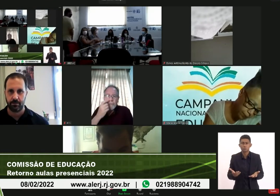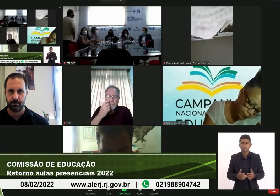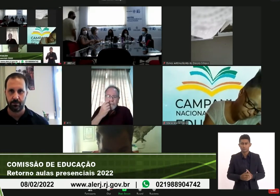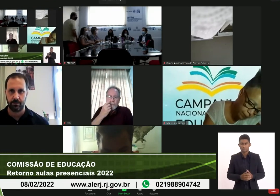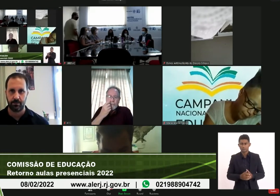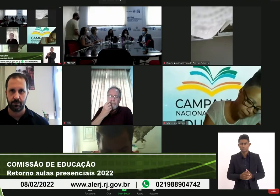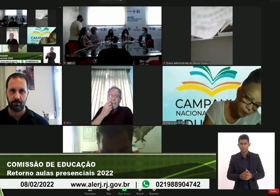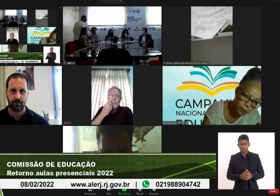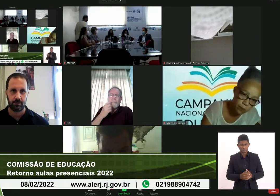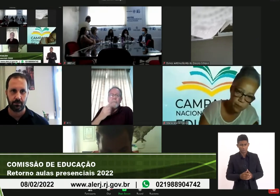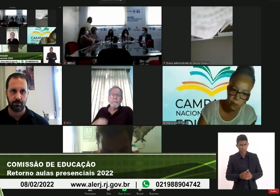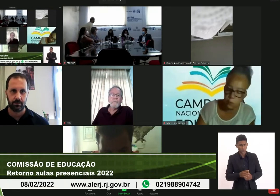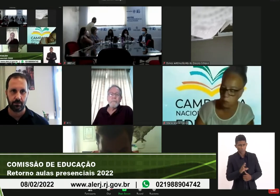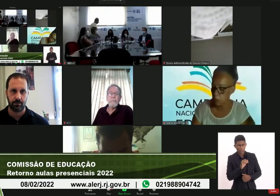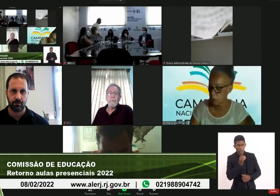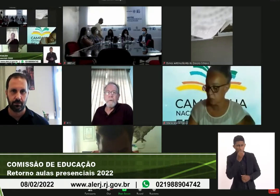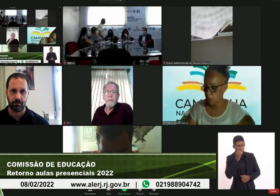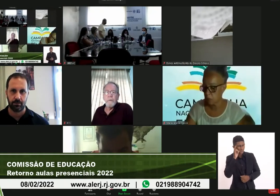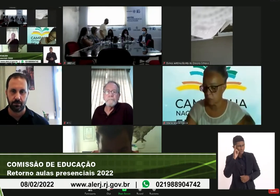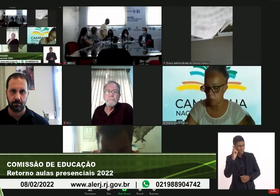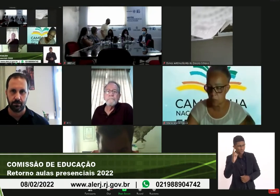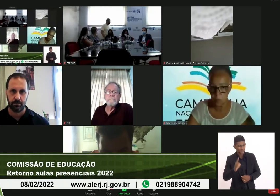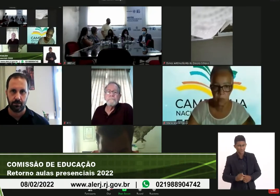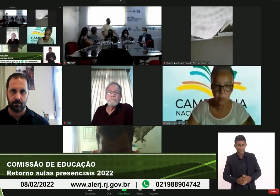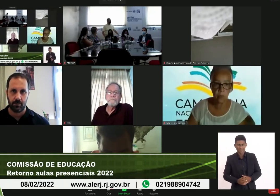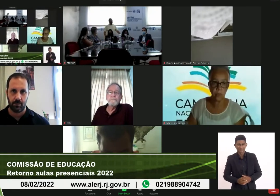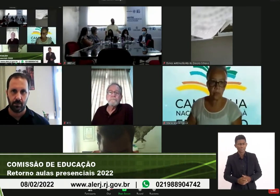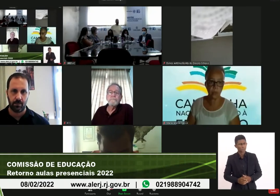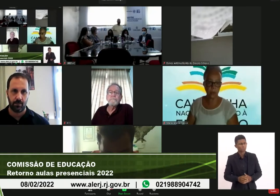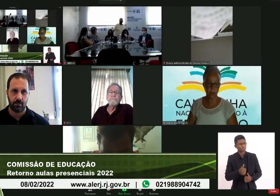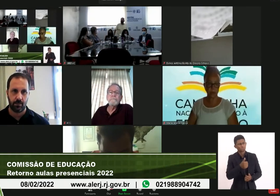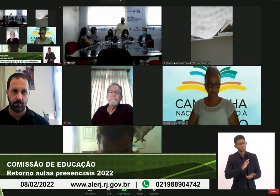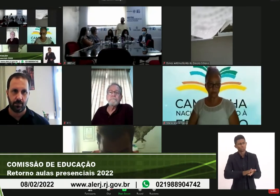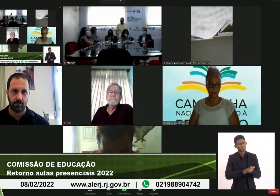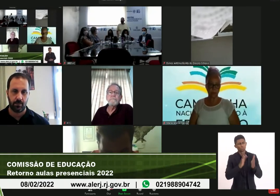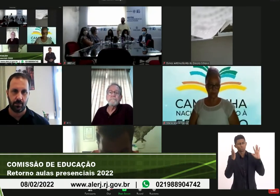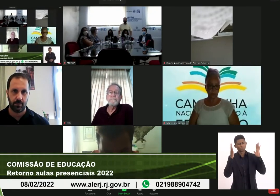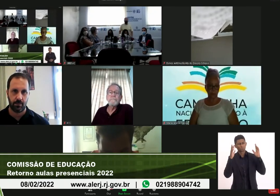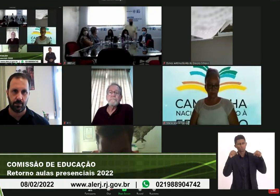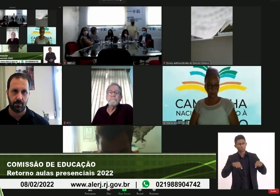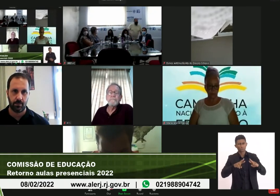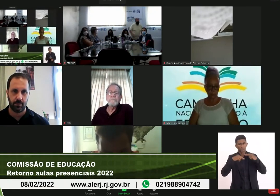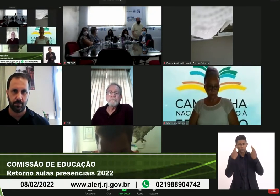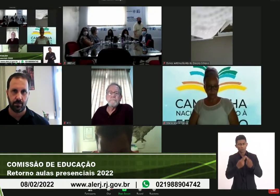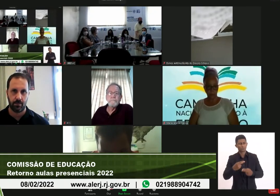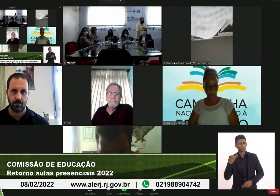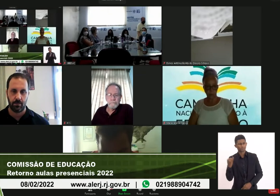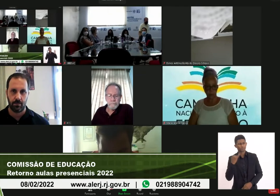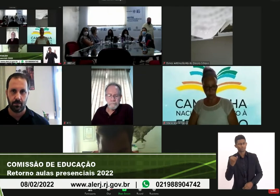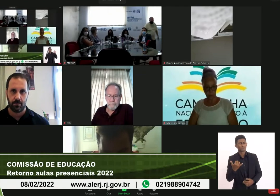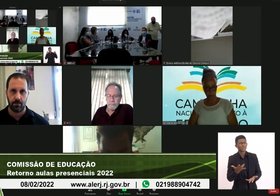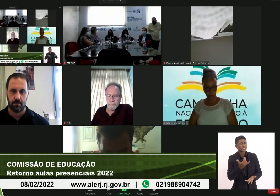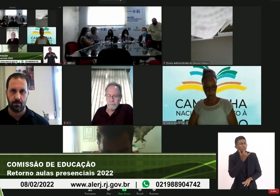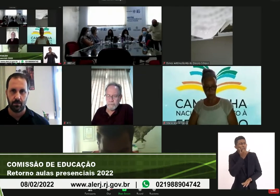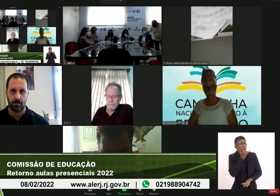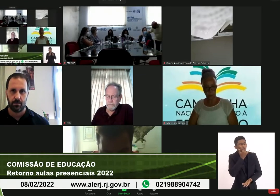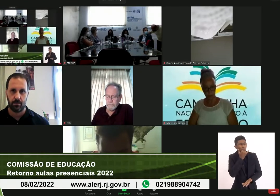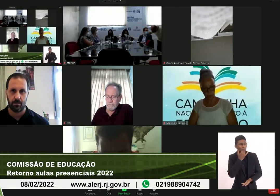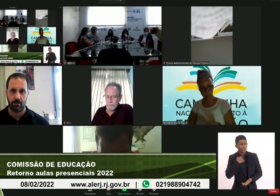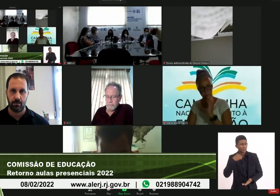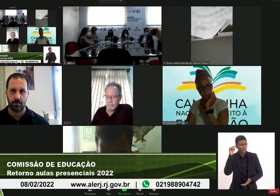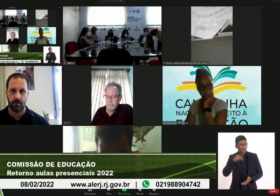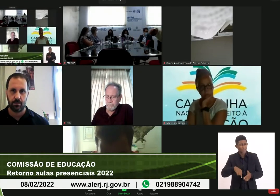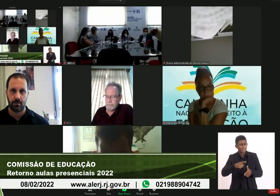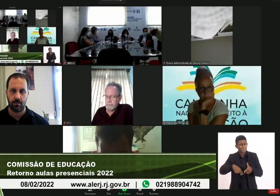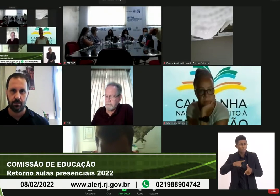Pessoal, bom dia. Flávio, bom dia. Parabéns aí pela realização da audiência. Peço desculpas aqui, eu estou com problema